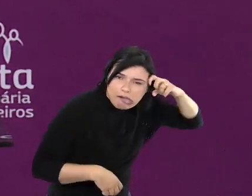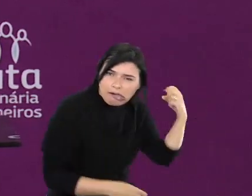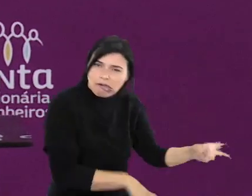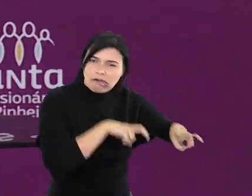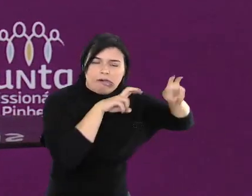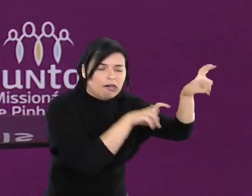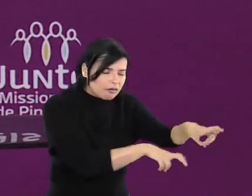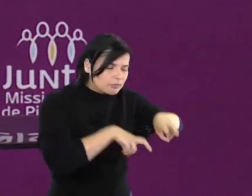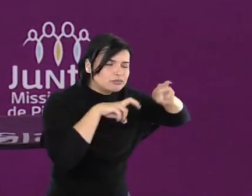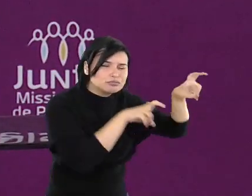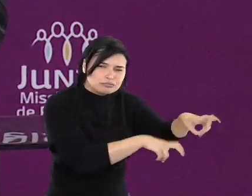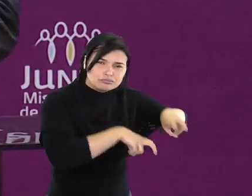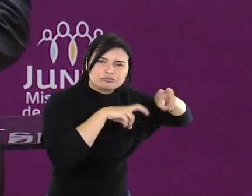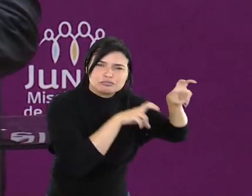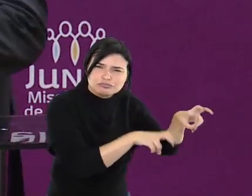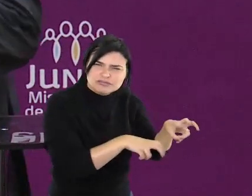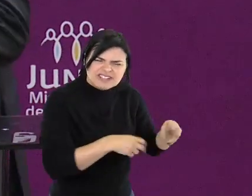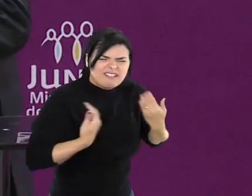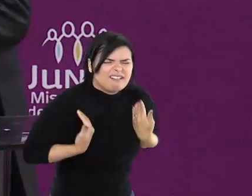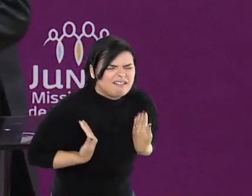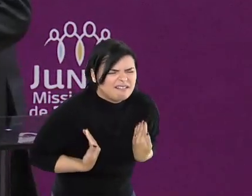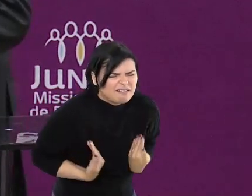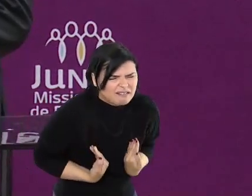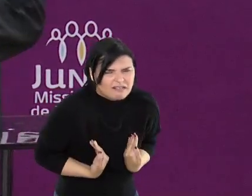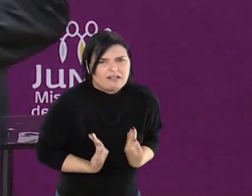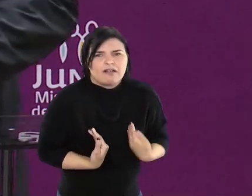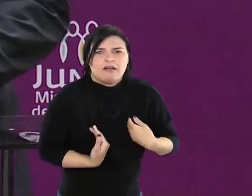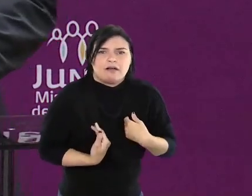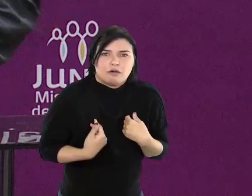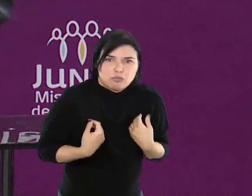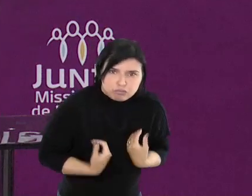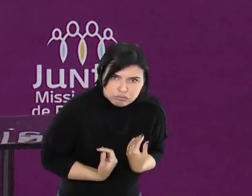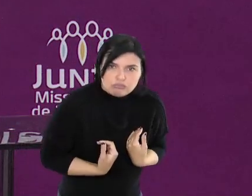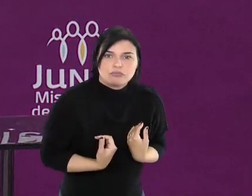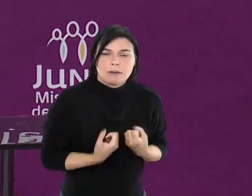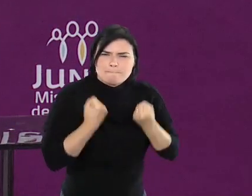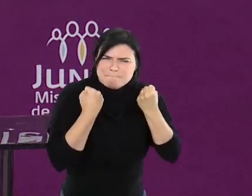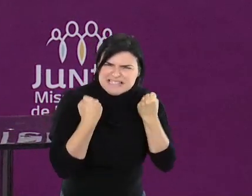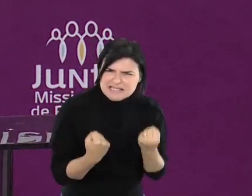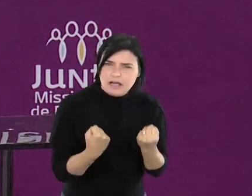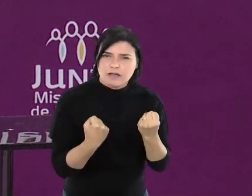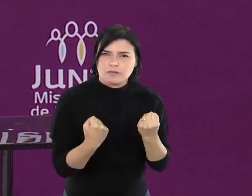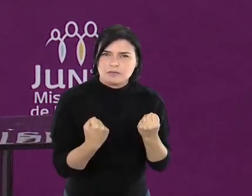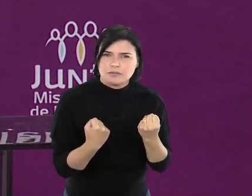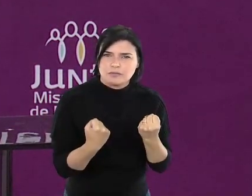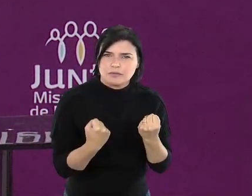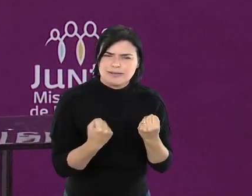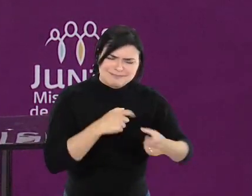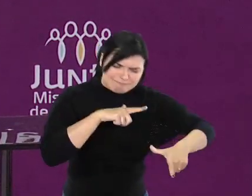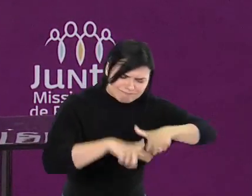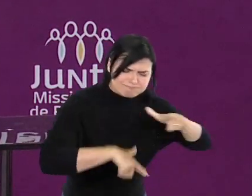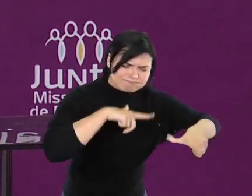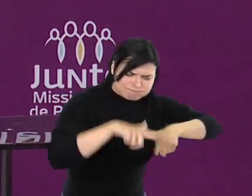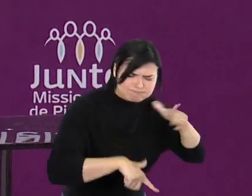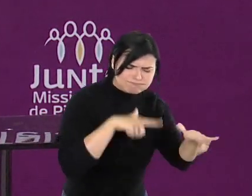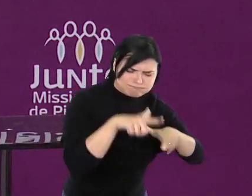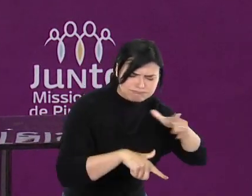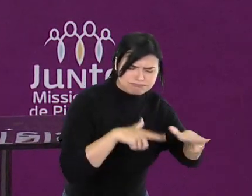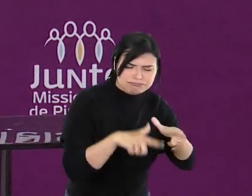Jesus disse meu pai trabalha até agora eu trabalho também